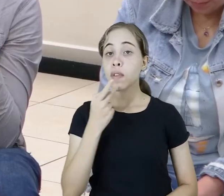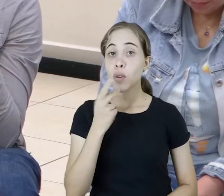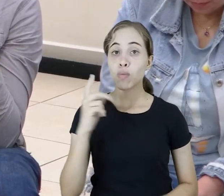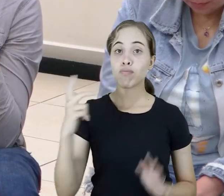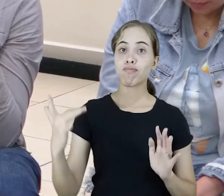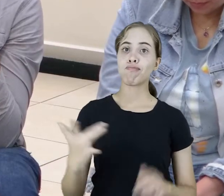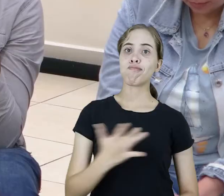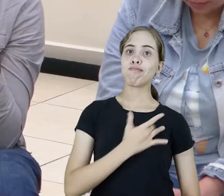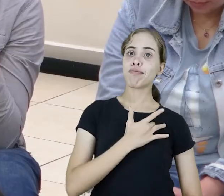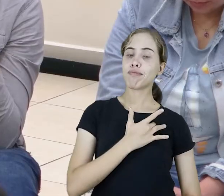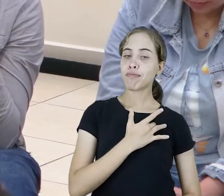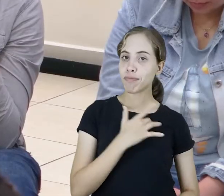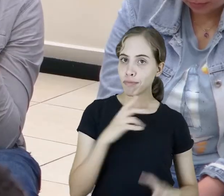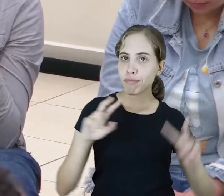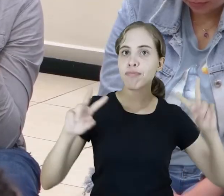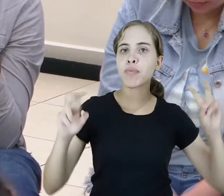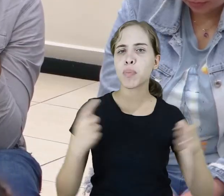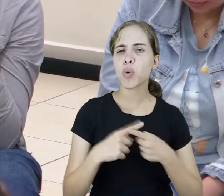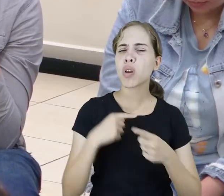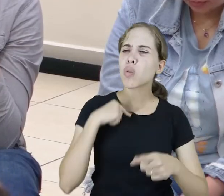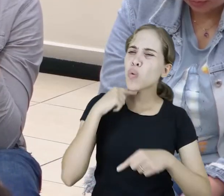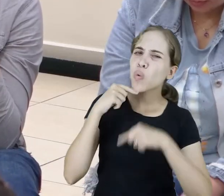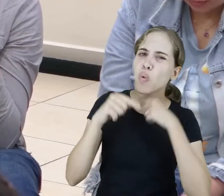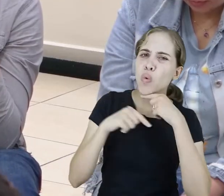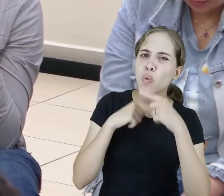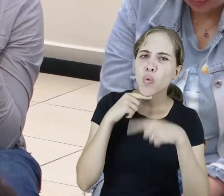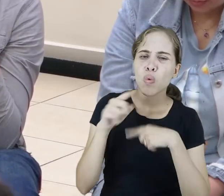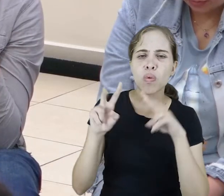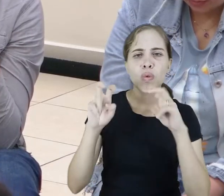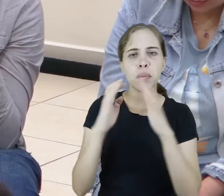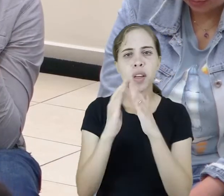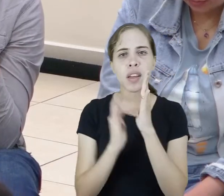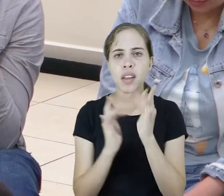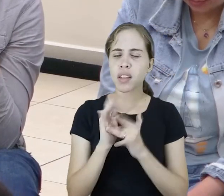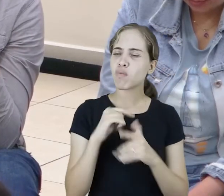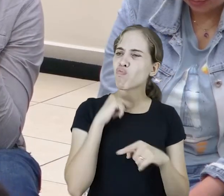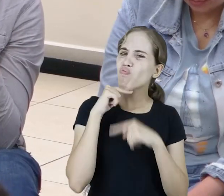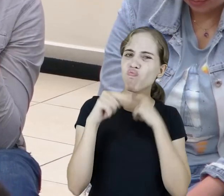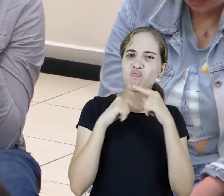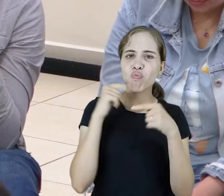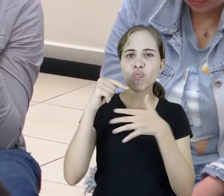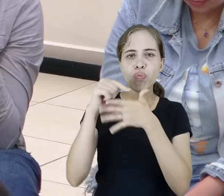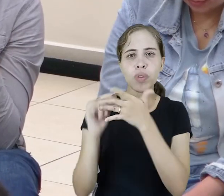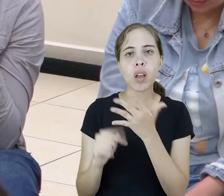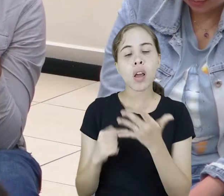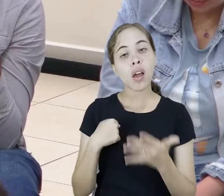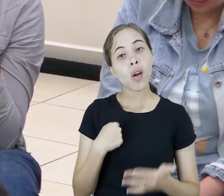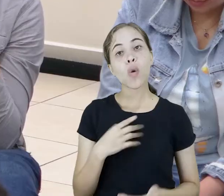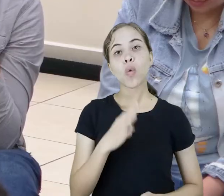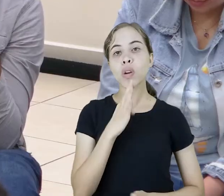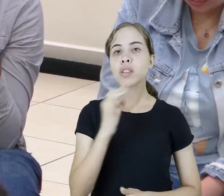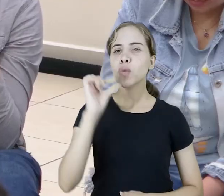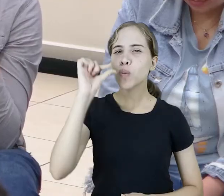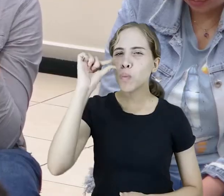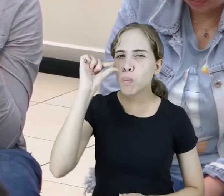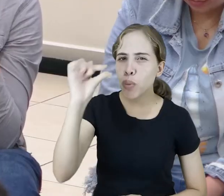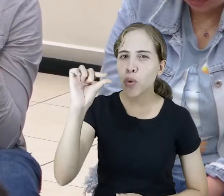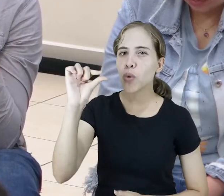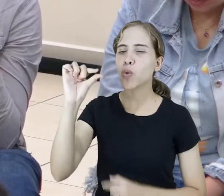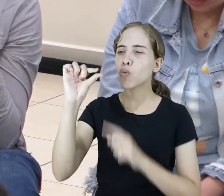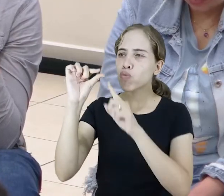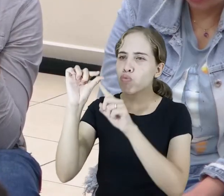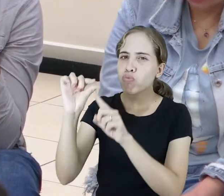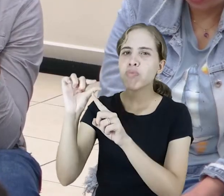tocou muito, porque eu sempre tive muitas dúvidas a respeito da igreja. Lá, eu conheci uma pequena porção da verdadeira alegria